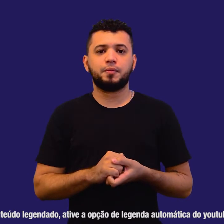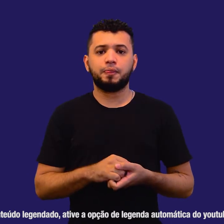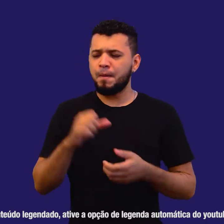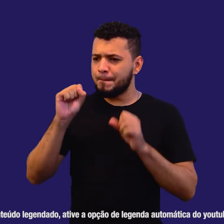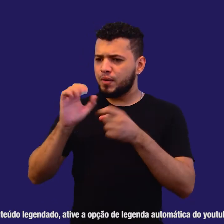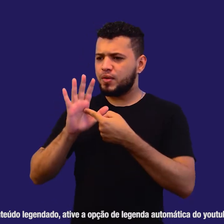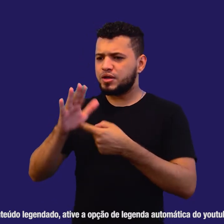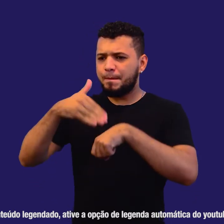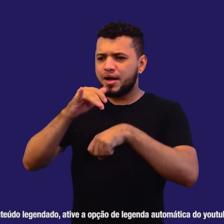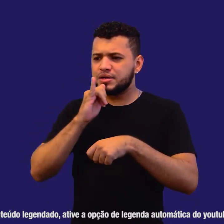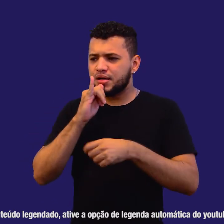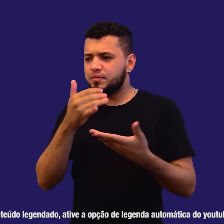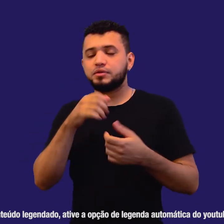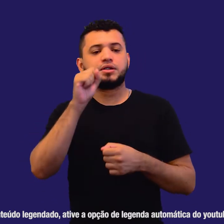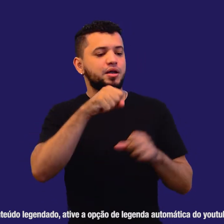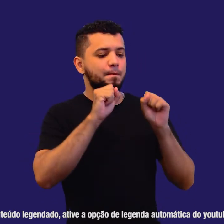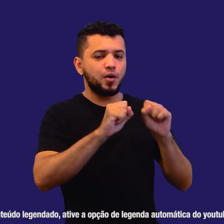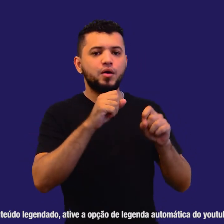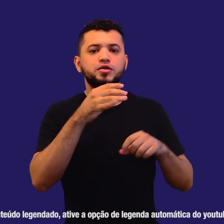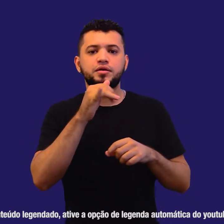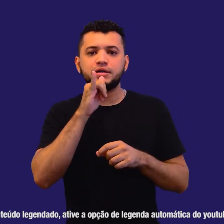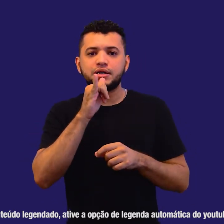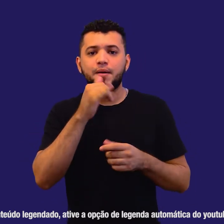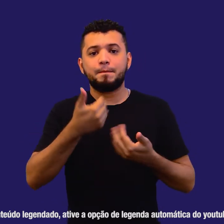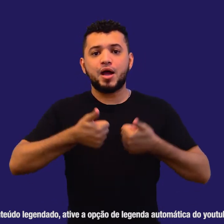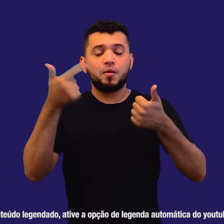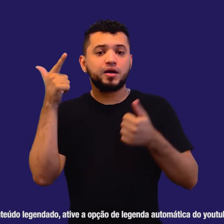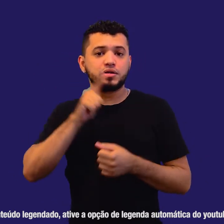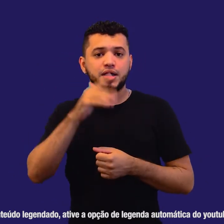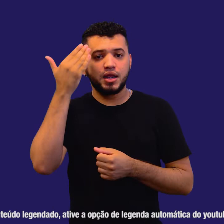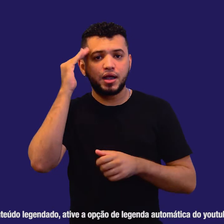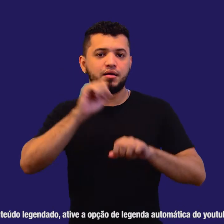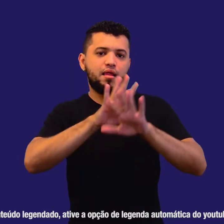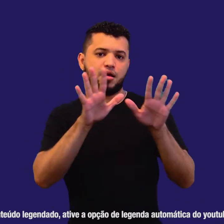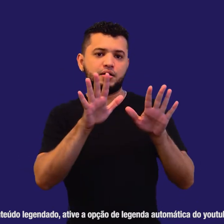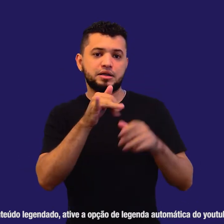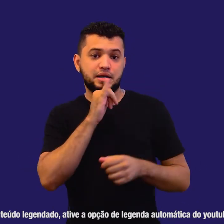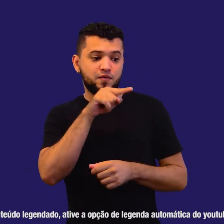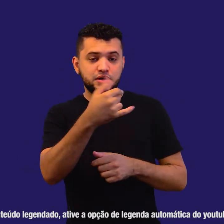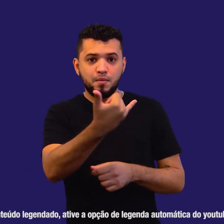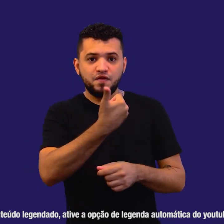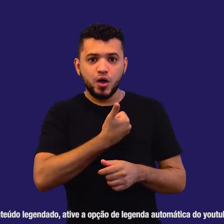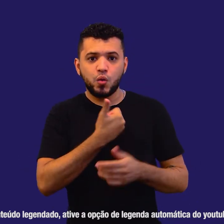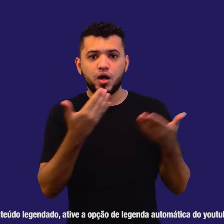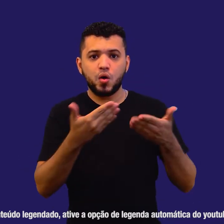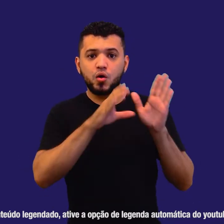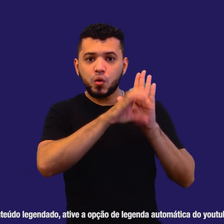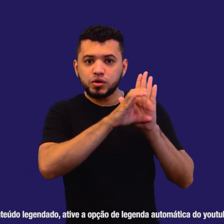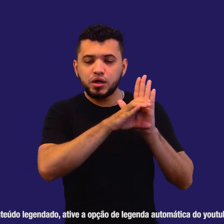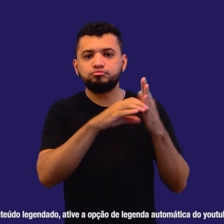conseguir exemplificar o que é essa economia compartilhada, mais as pessoas vão entendendo, né? Por exemplo, quando eu escutei você falando o